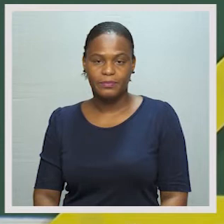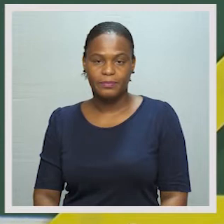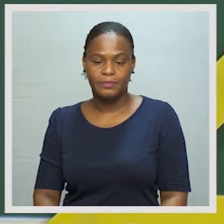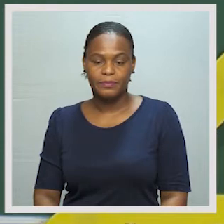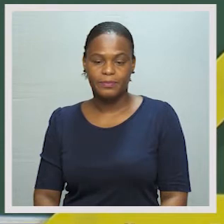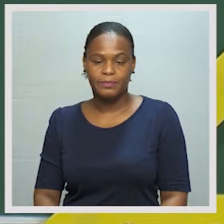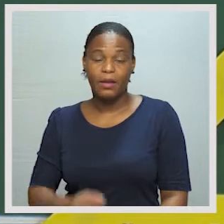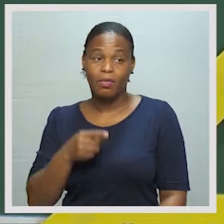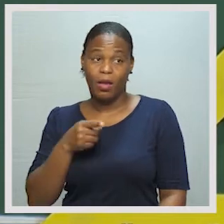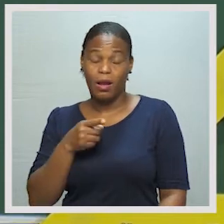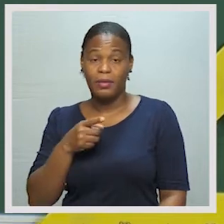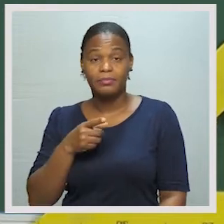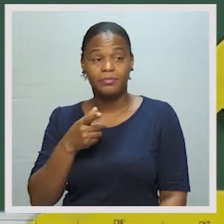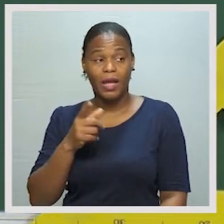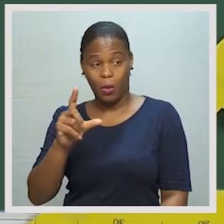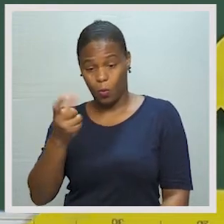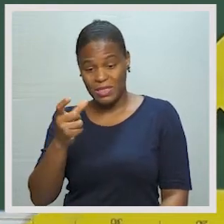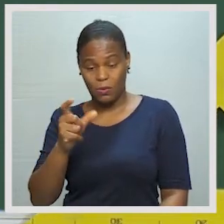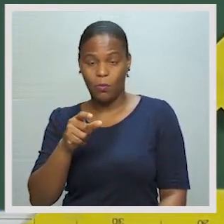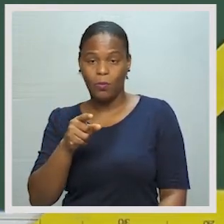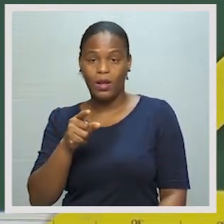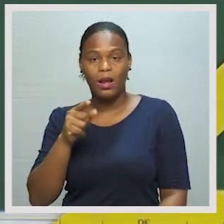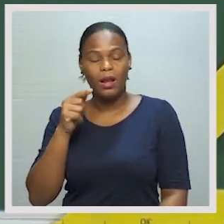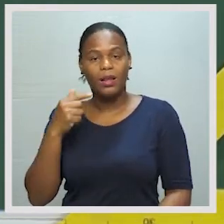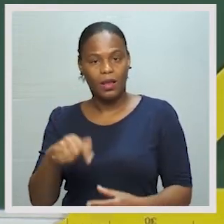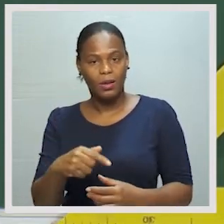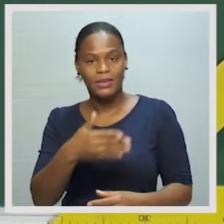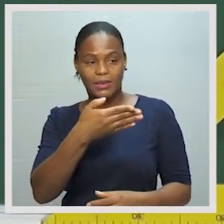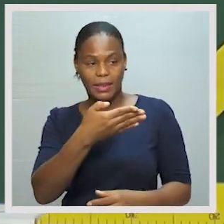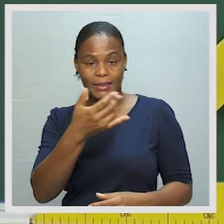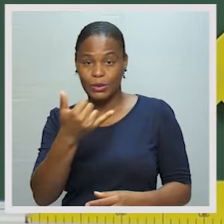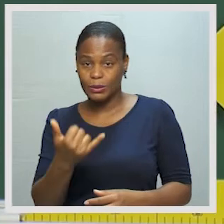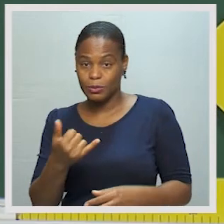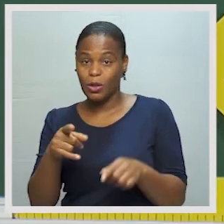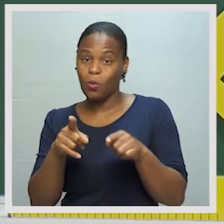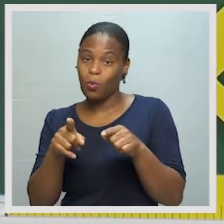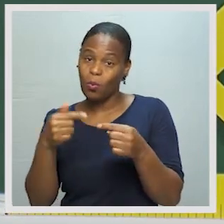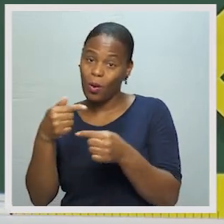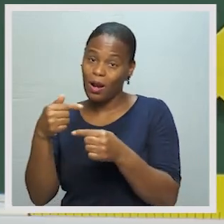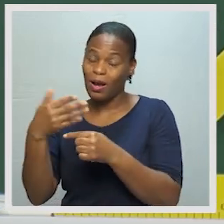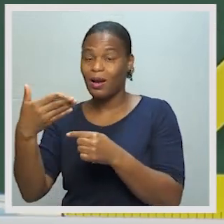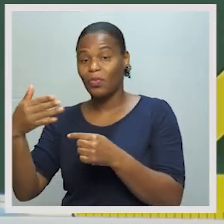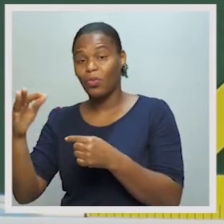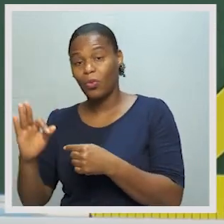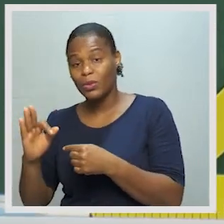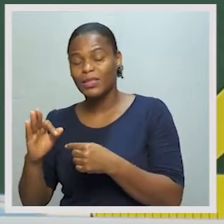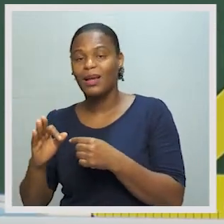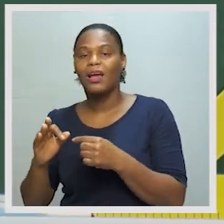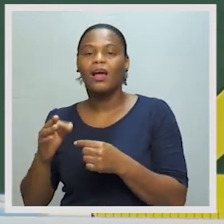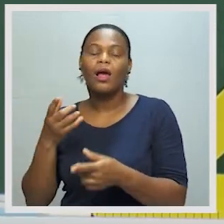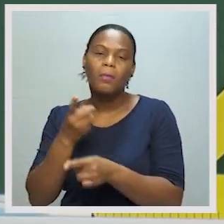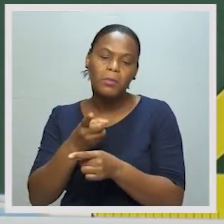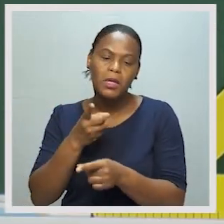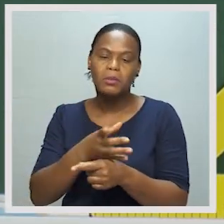a equação que está aqui, 7y é igual a 14, é